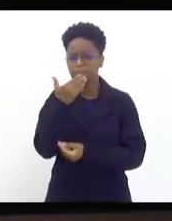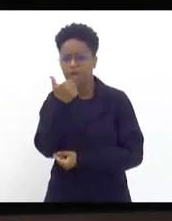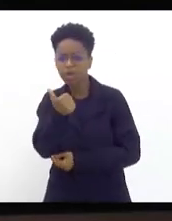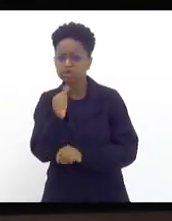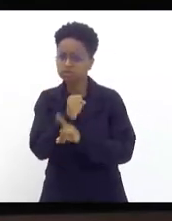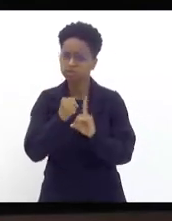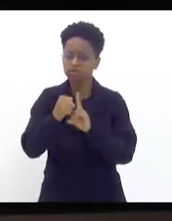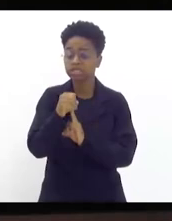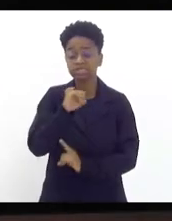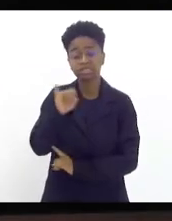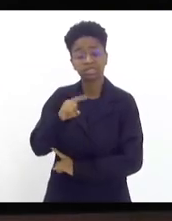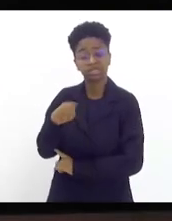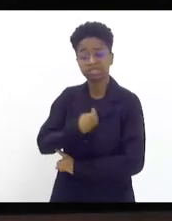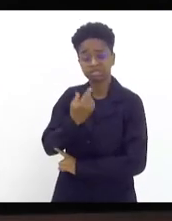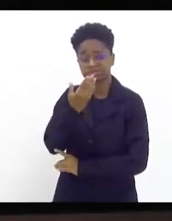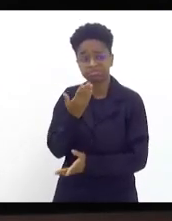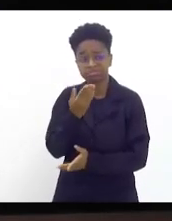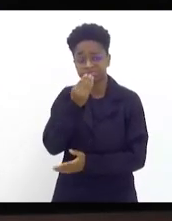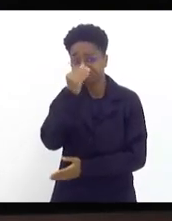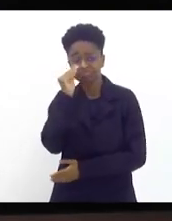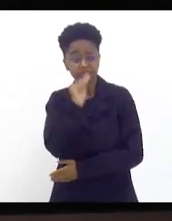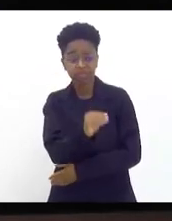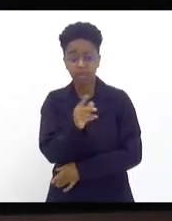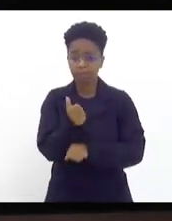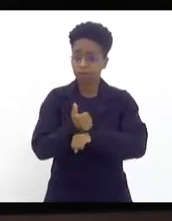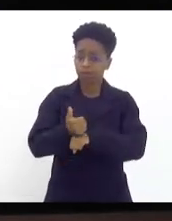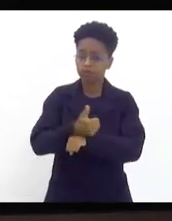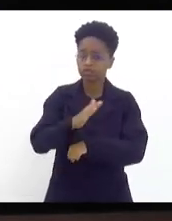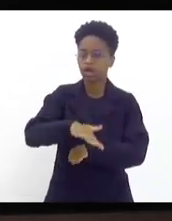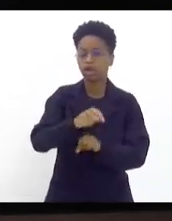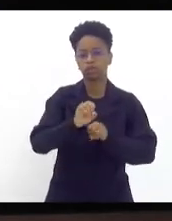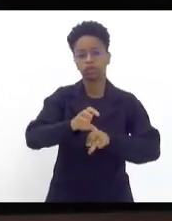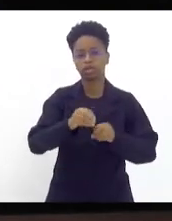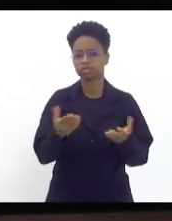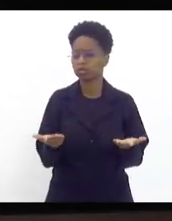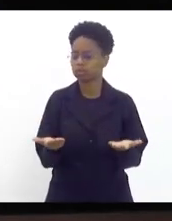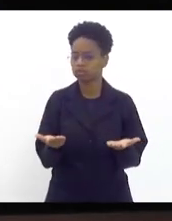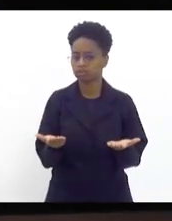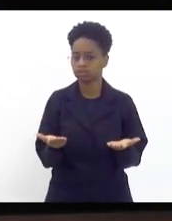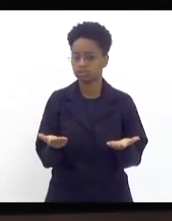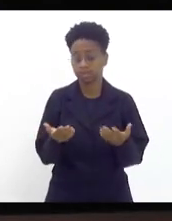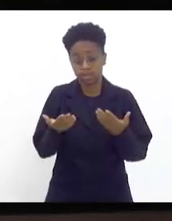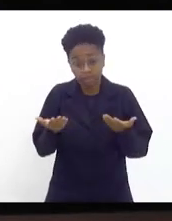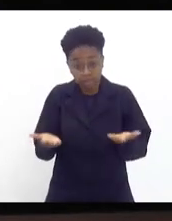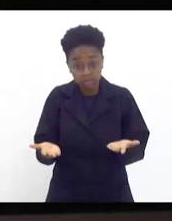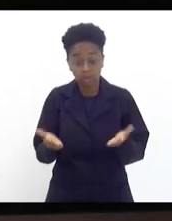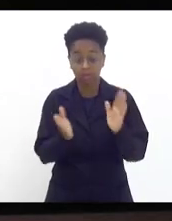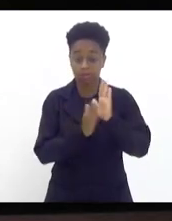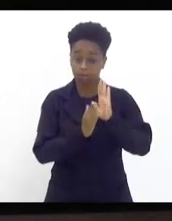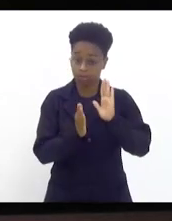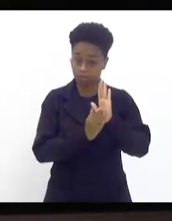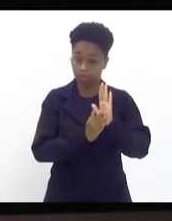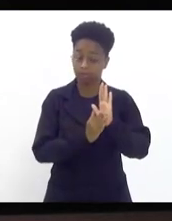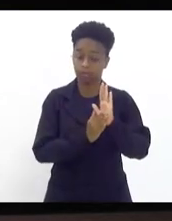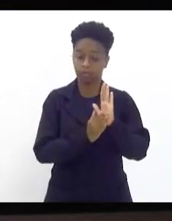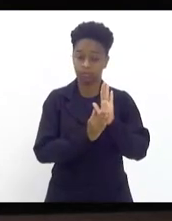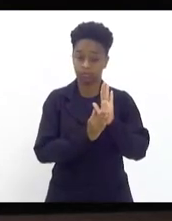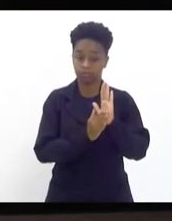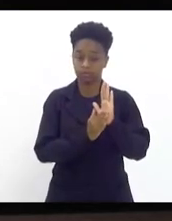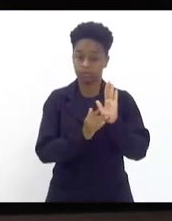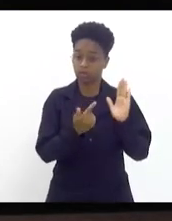se a gente não olha para os profissionais da educação então a proposta do do